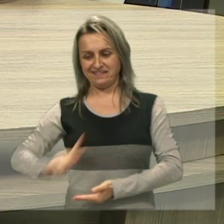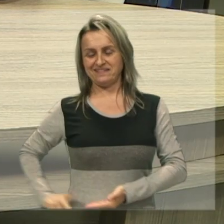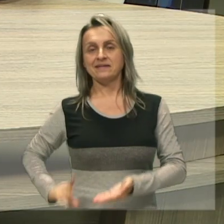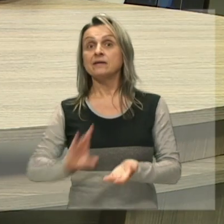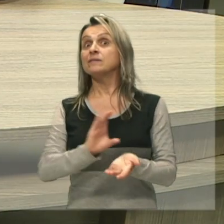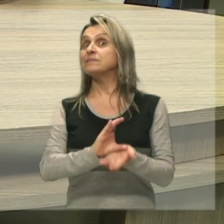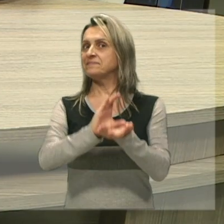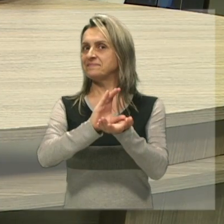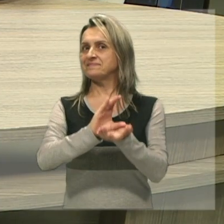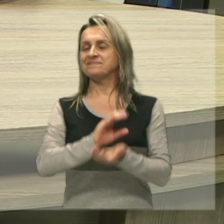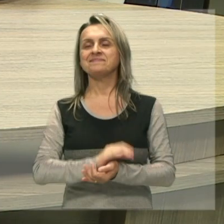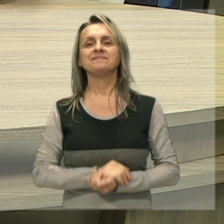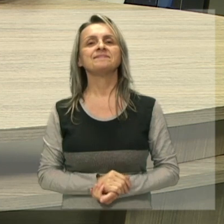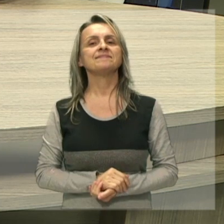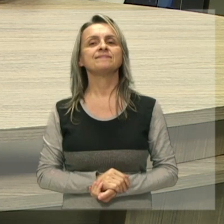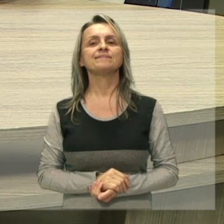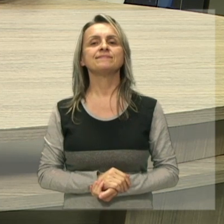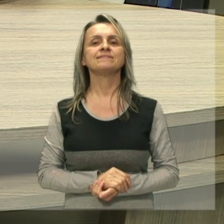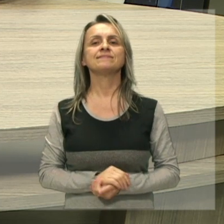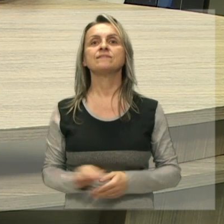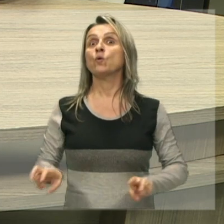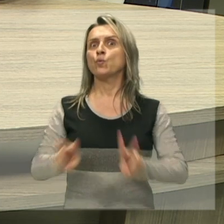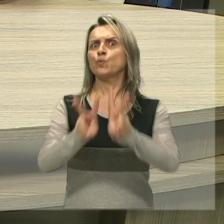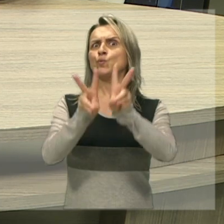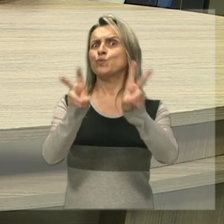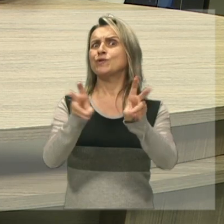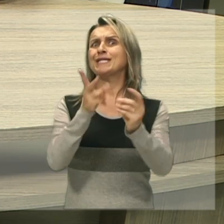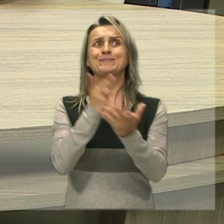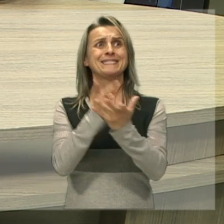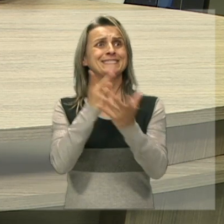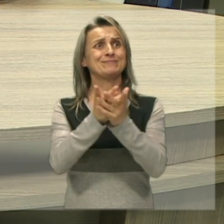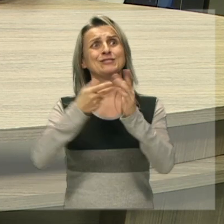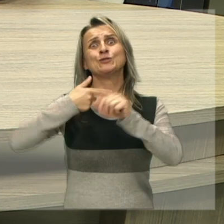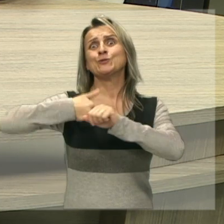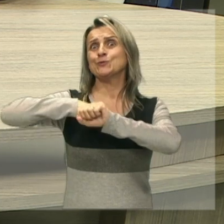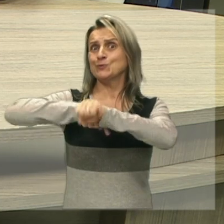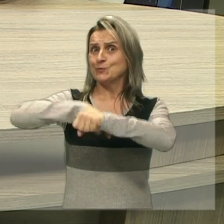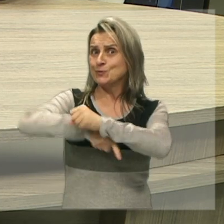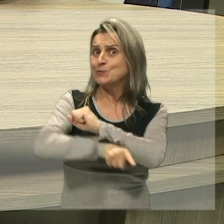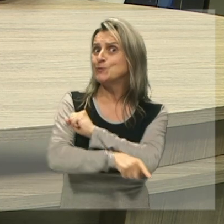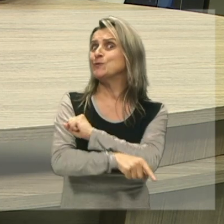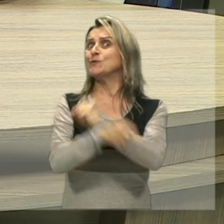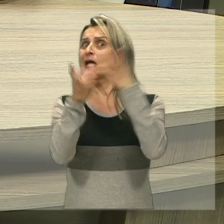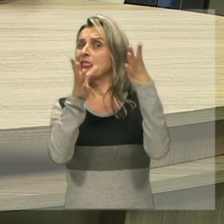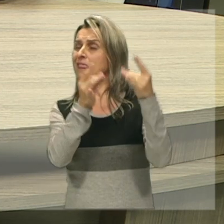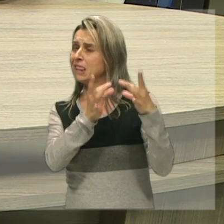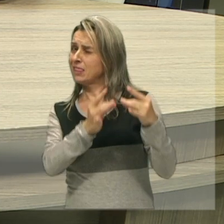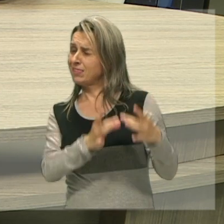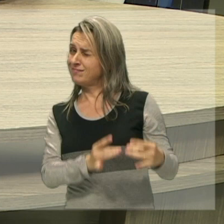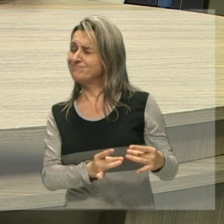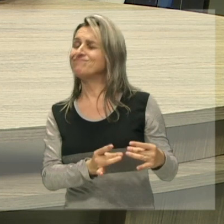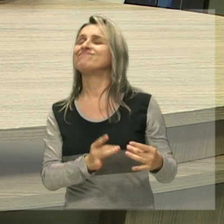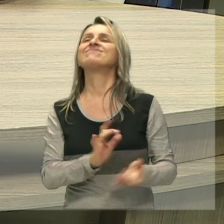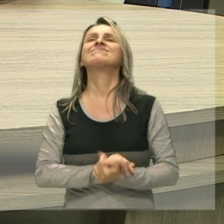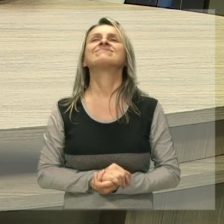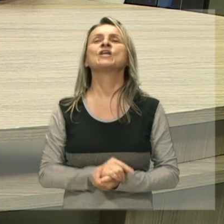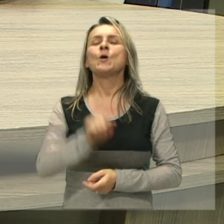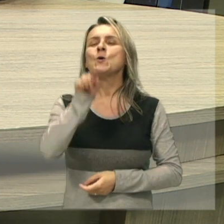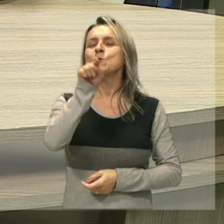Bianca, o tema ele é sempre espinhoso, né? Você falava assim, ainda no segundo bloco, no final do segundo